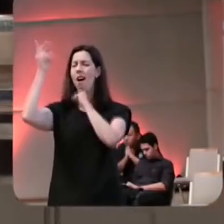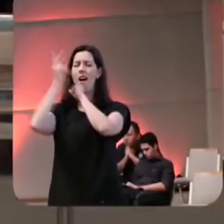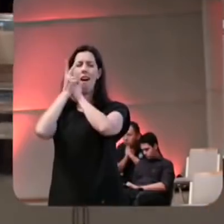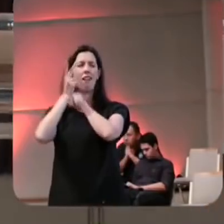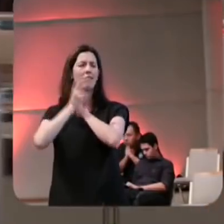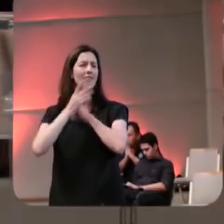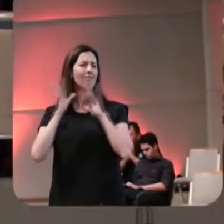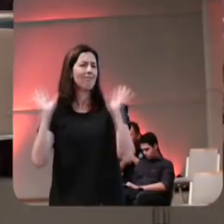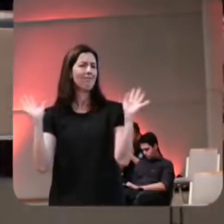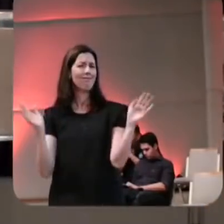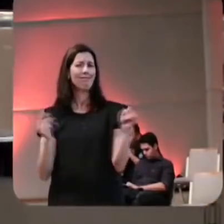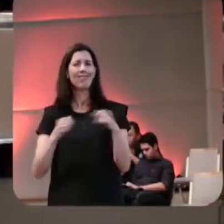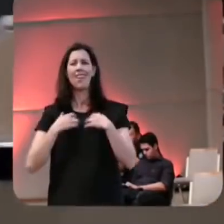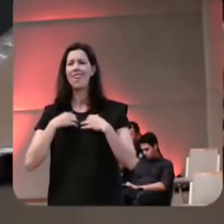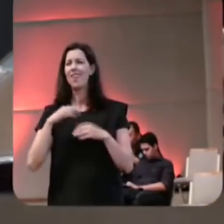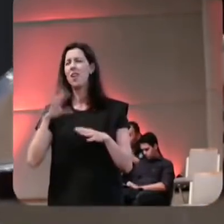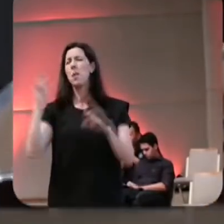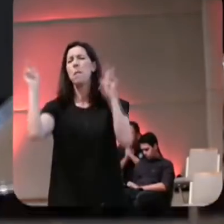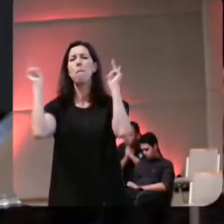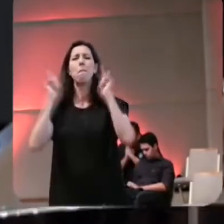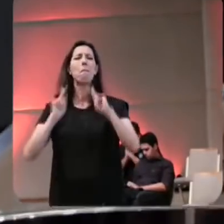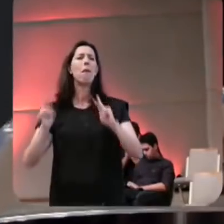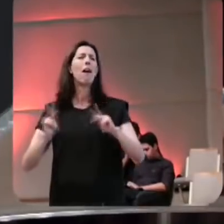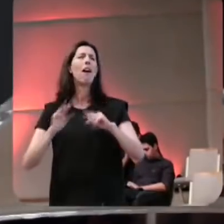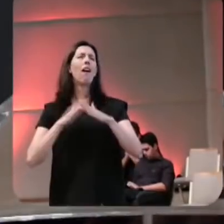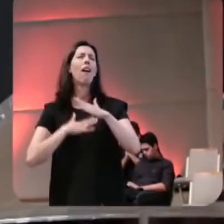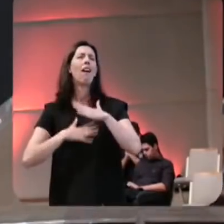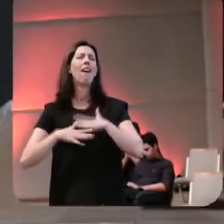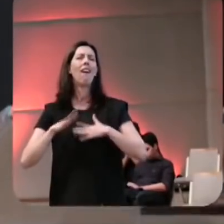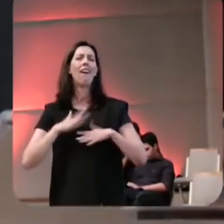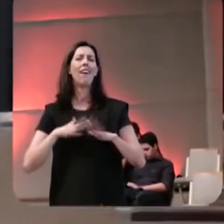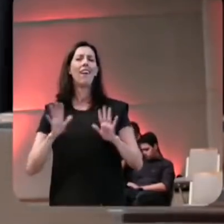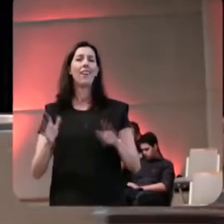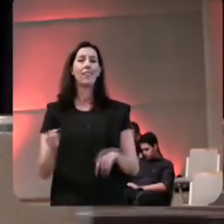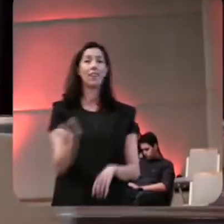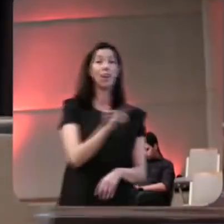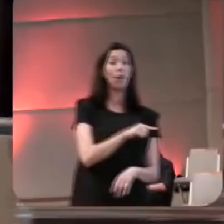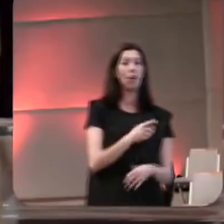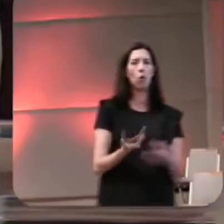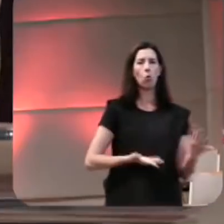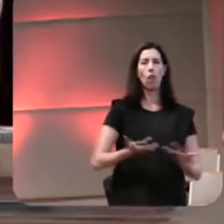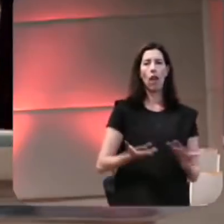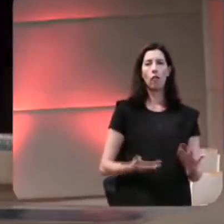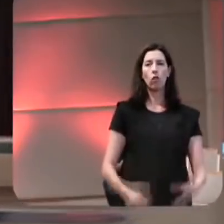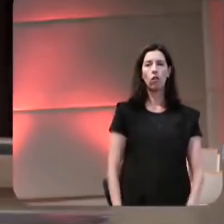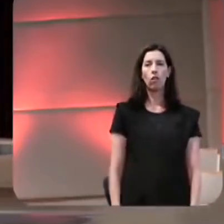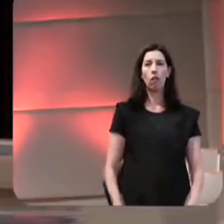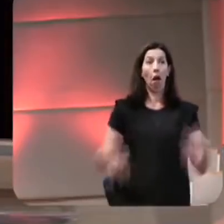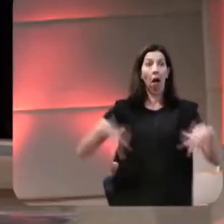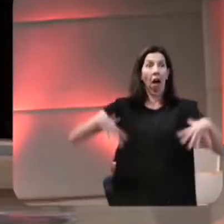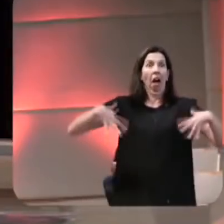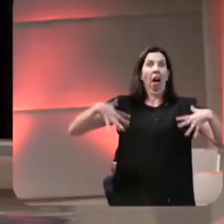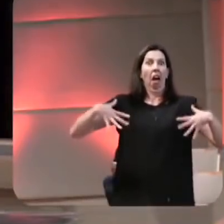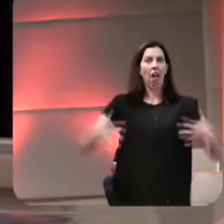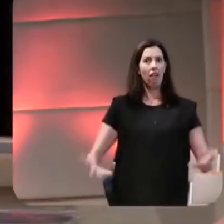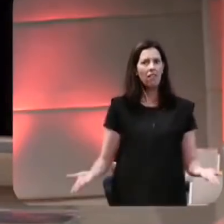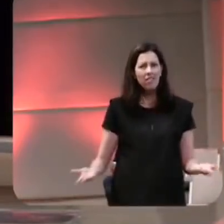Eu creio que às vezes Deus está olhando do céu para a nossa vida, para a minha vida e para a sua